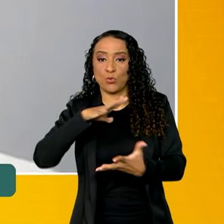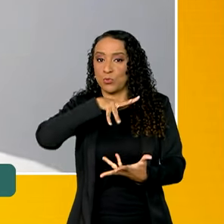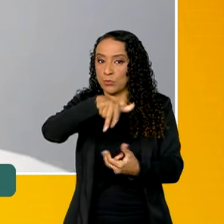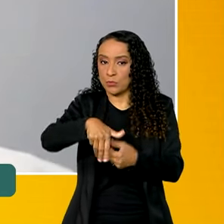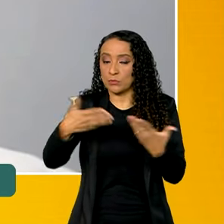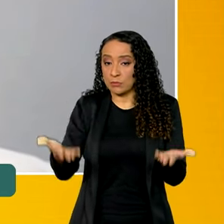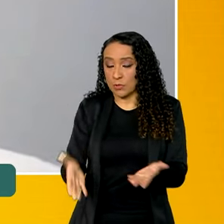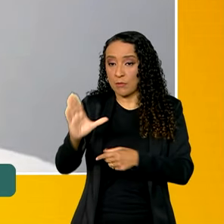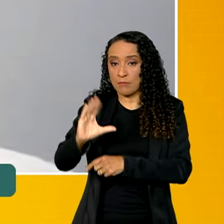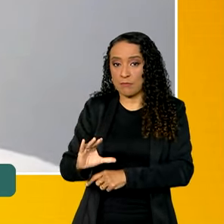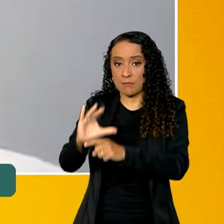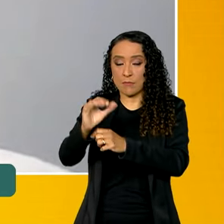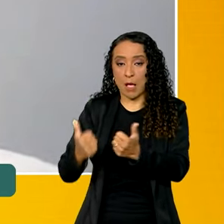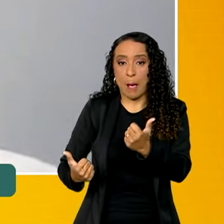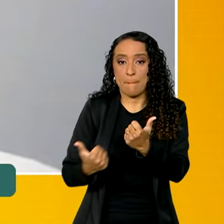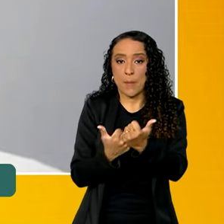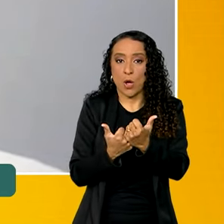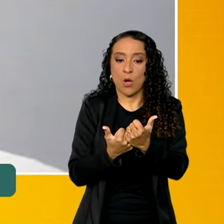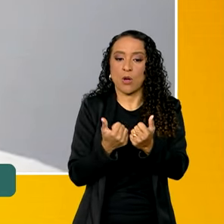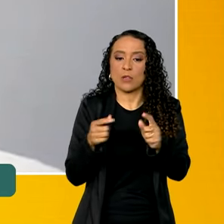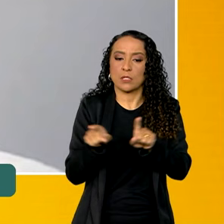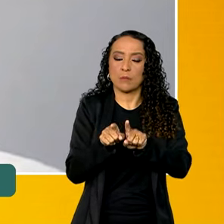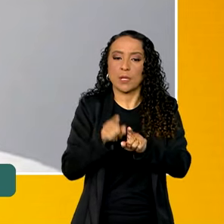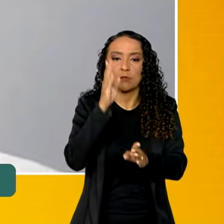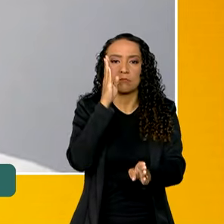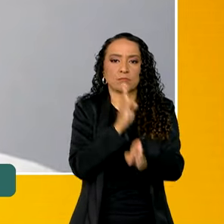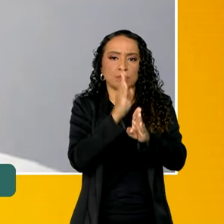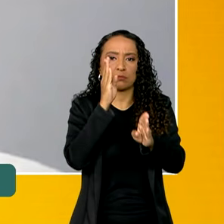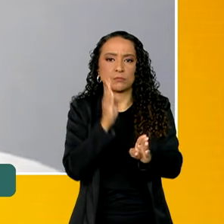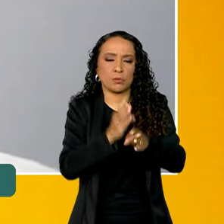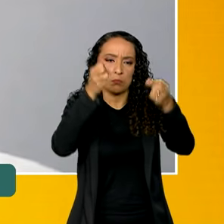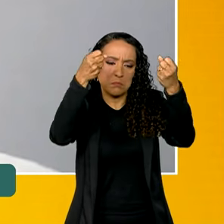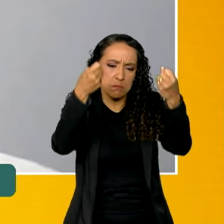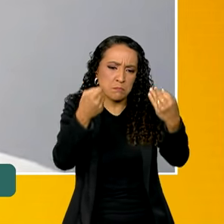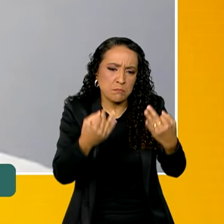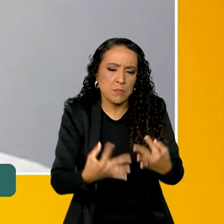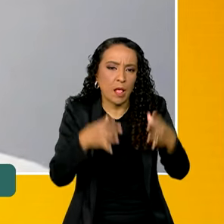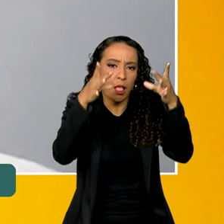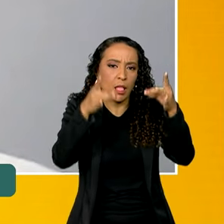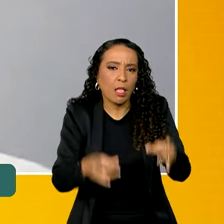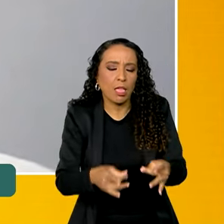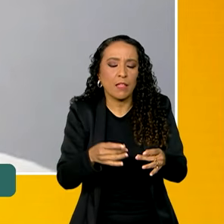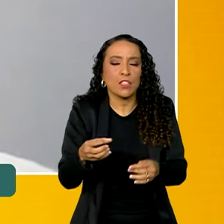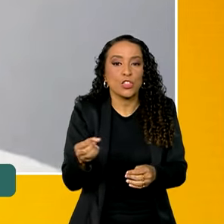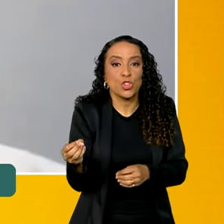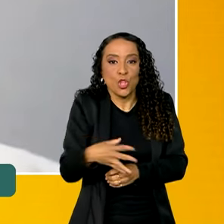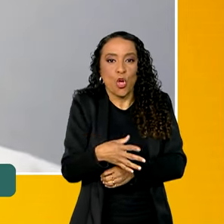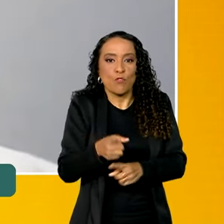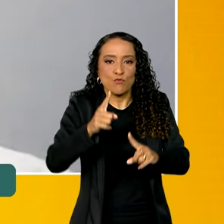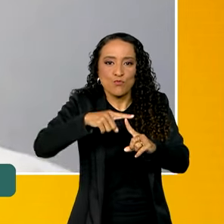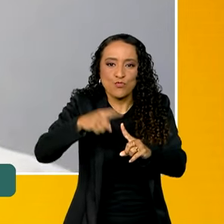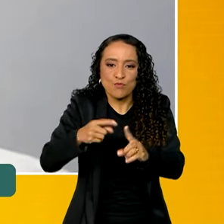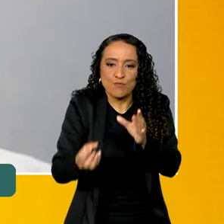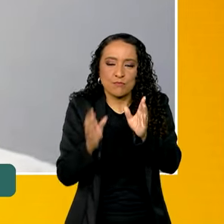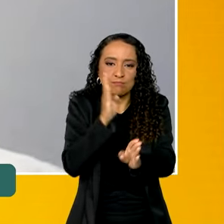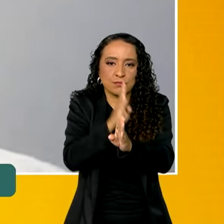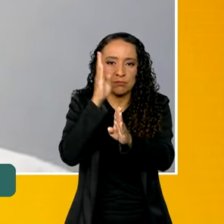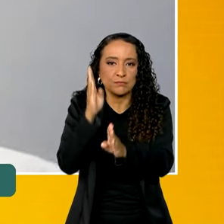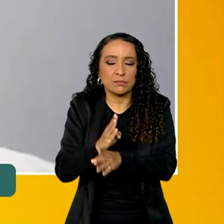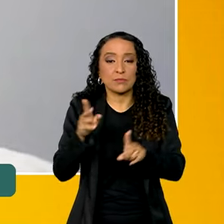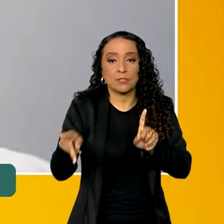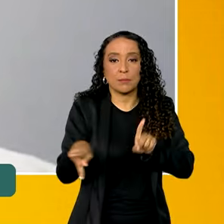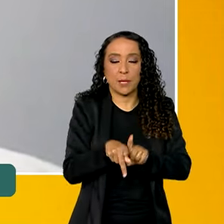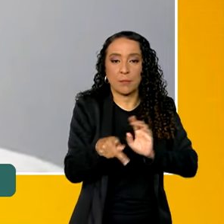essa ciência que apoia desde a descoberta e a descrição das novas espécies, a sua função na